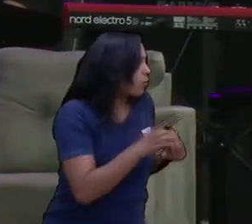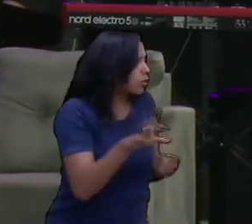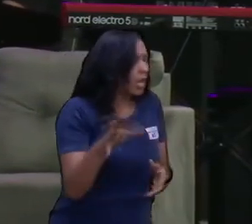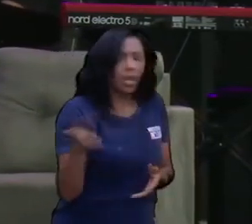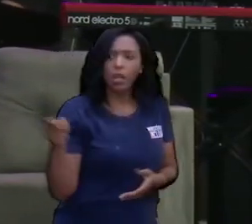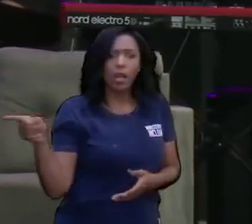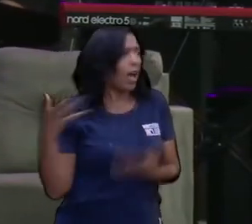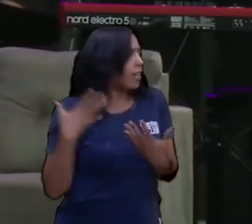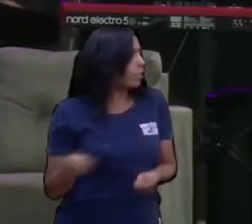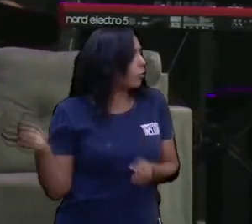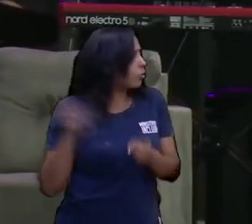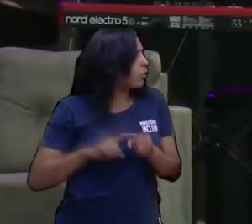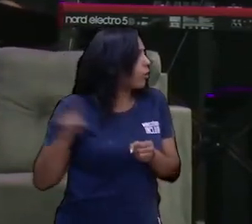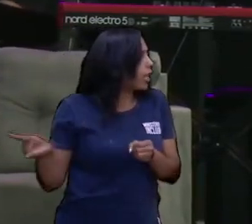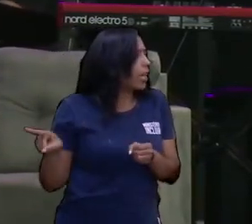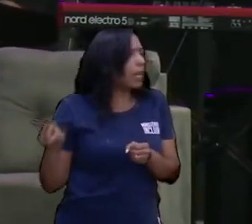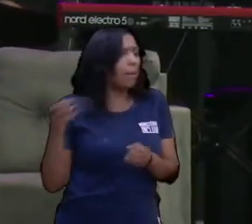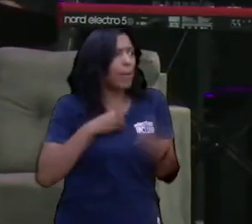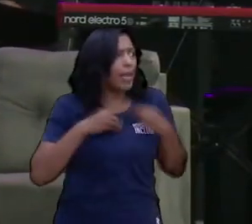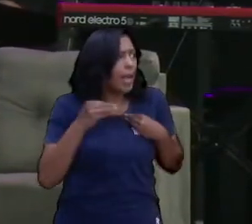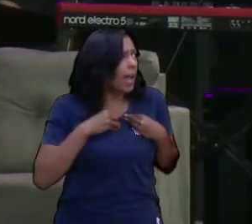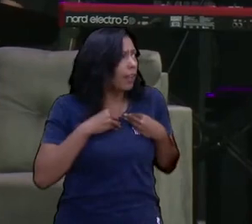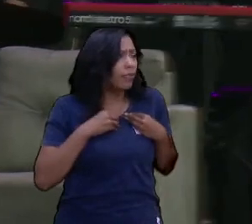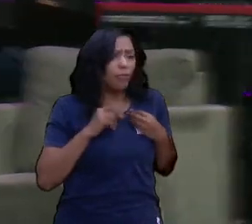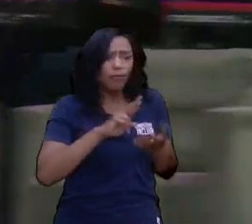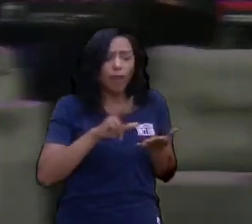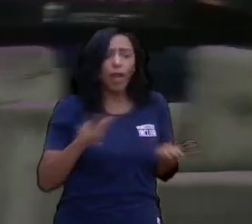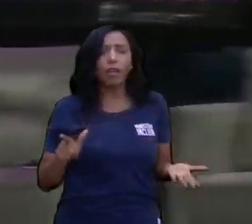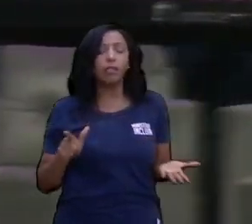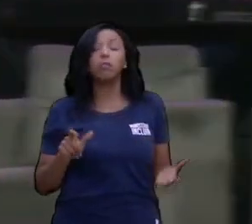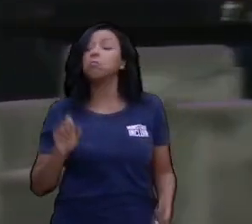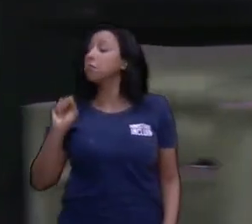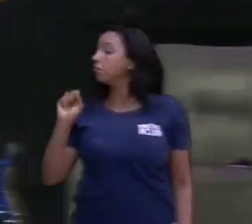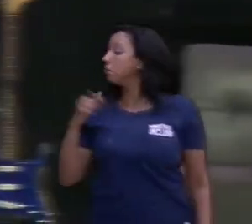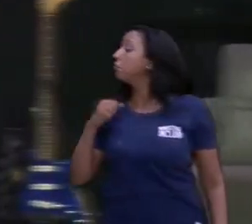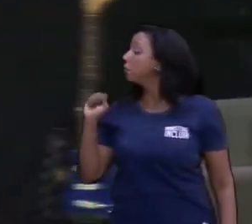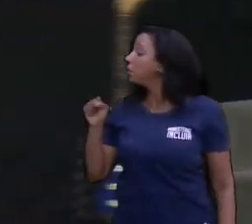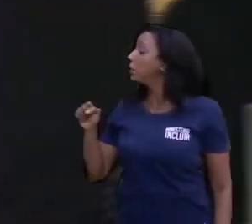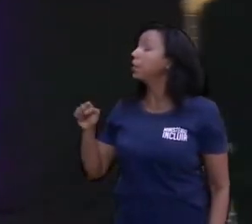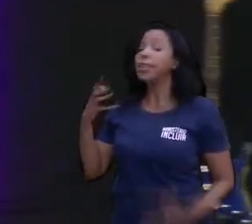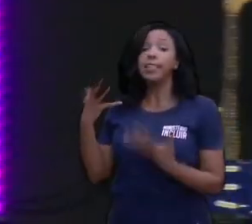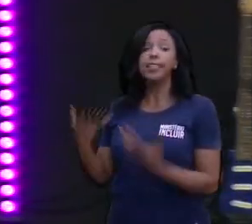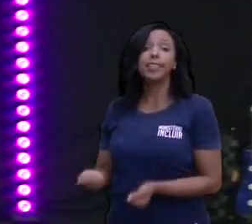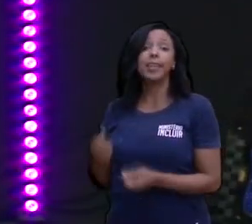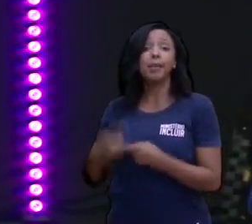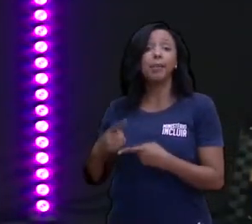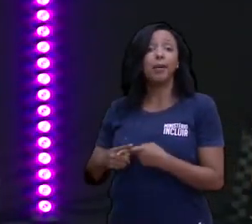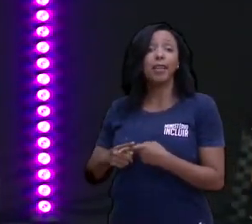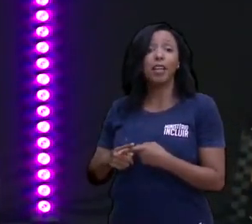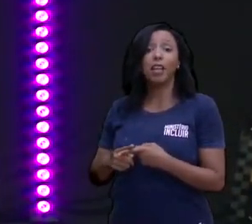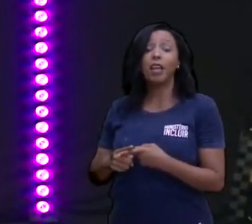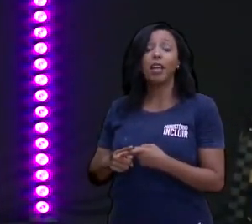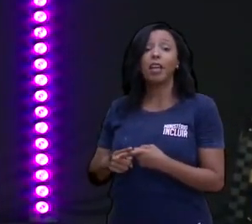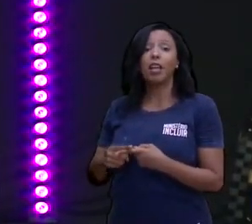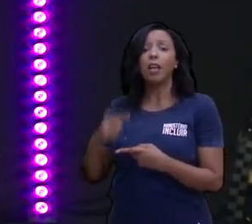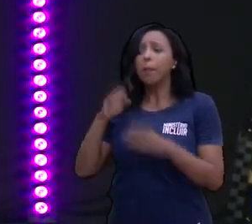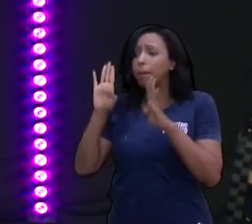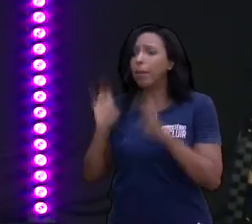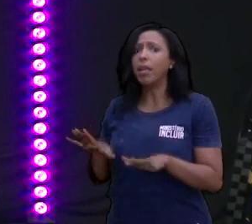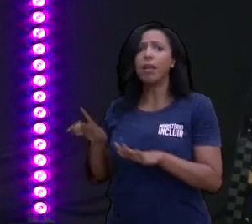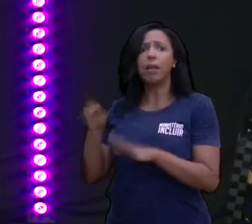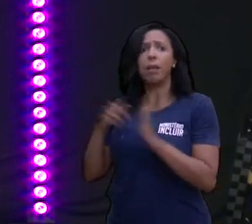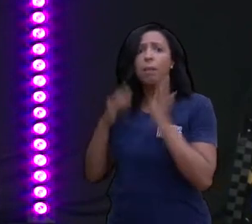faremos bobagem meu livro de célula para as roupas do meu livro de ministério E aí rapá ó pela lei com o irmão lá da